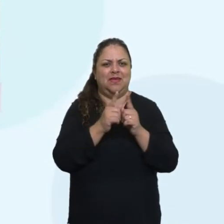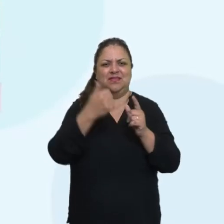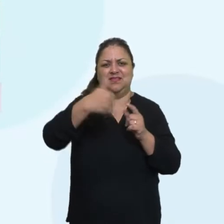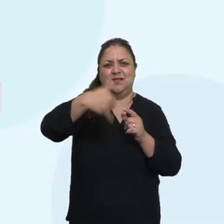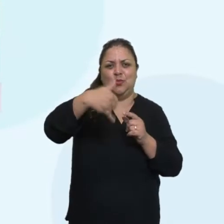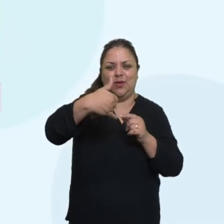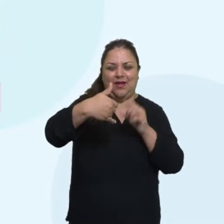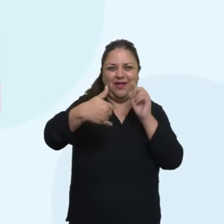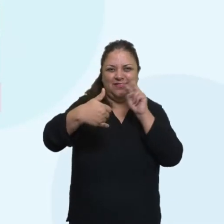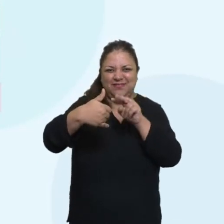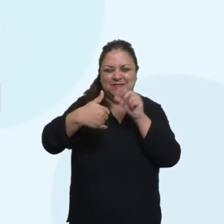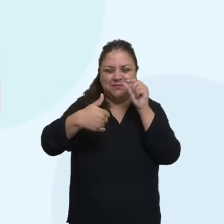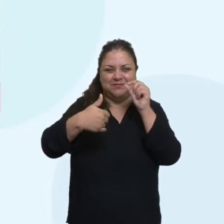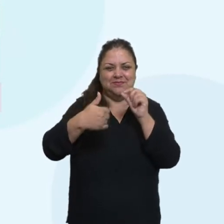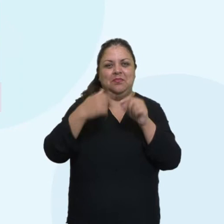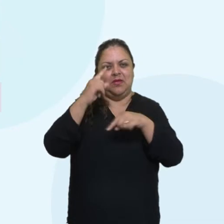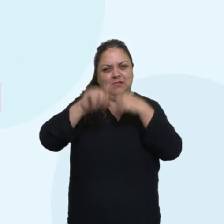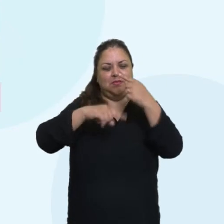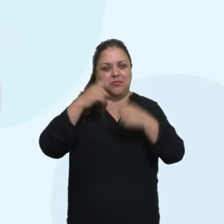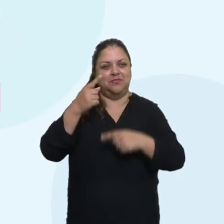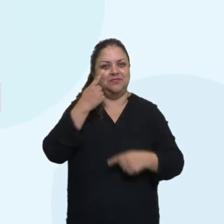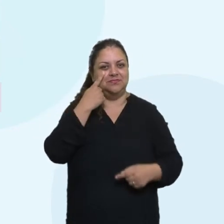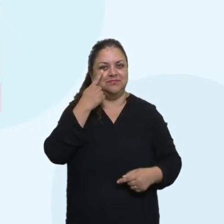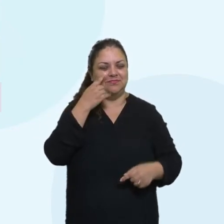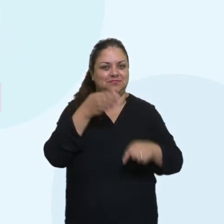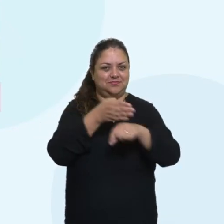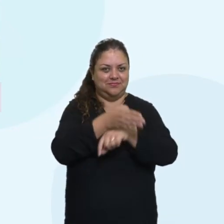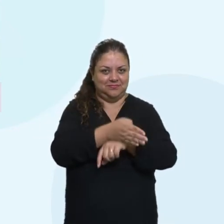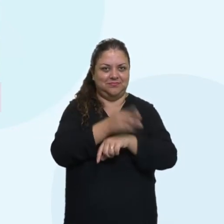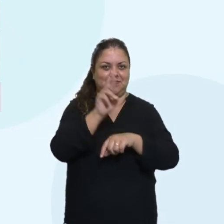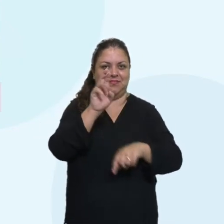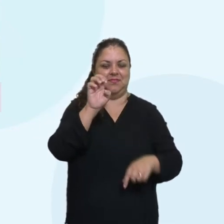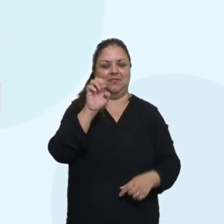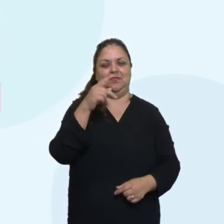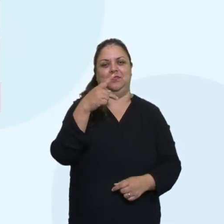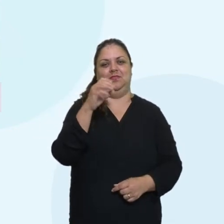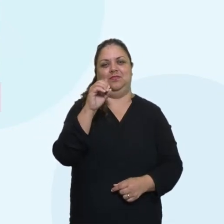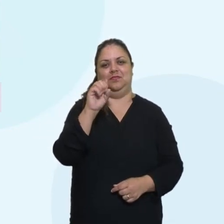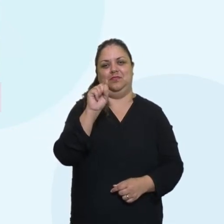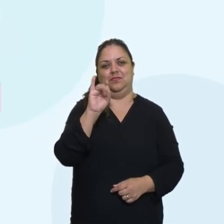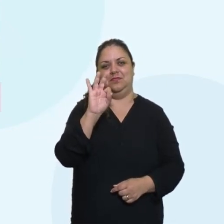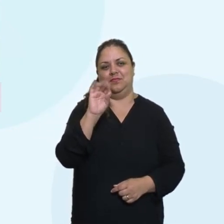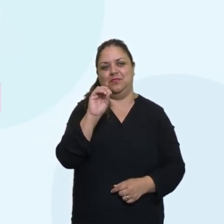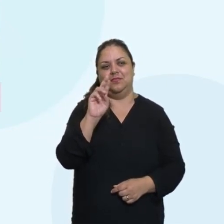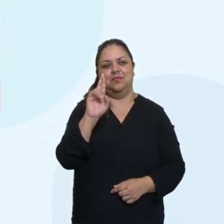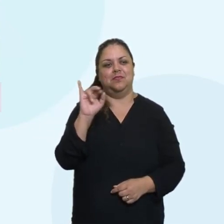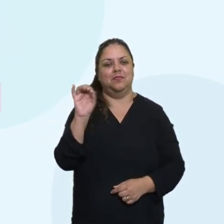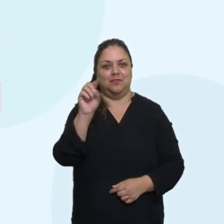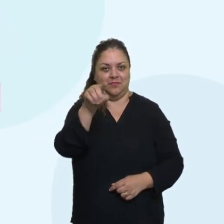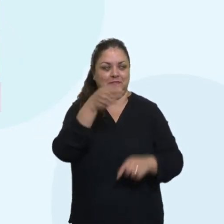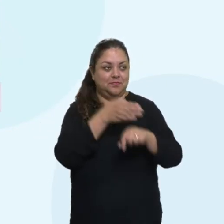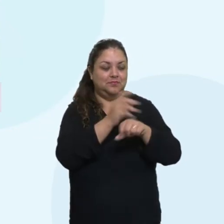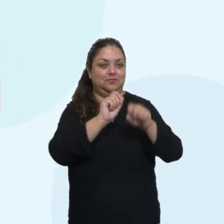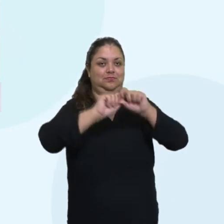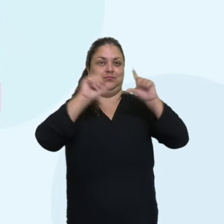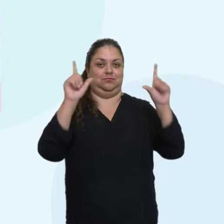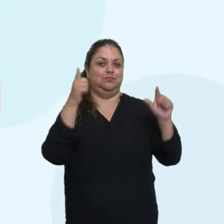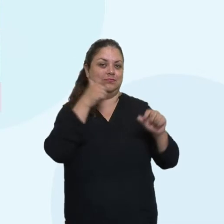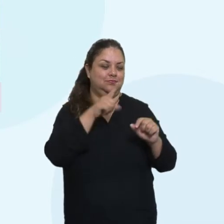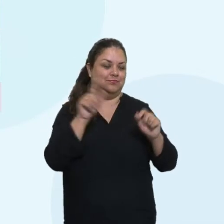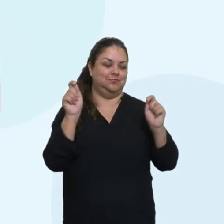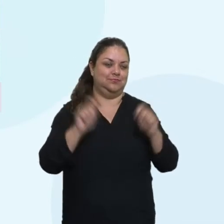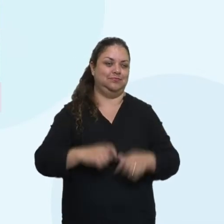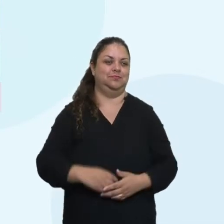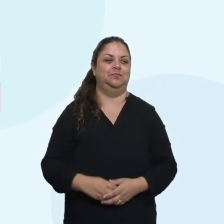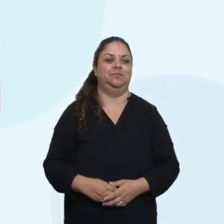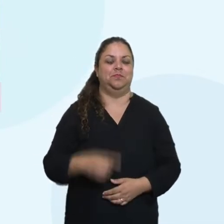via celular mas depois acessar o nome repositório ficar mais fácil a gente parte aqui de alguns